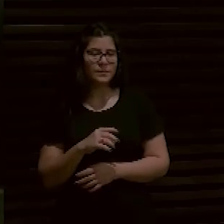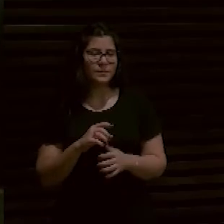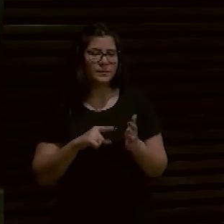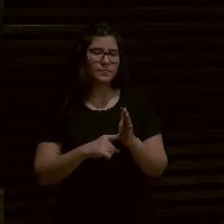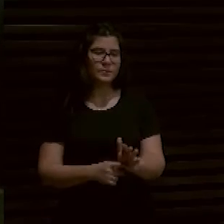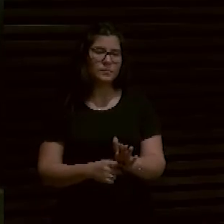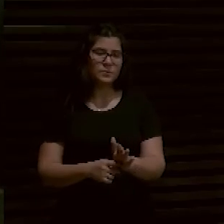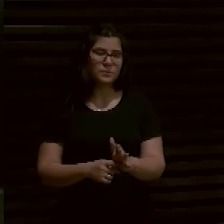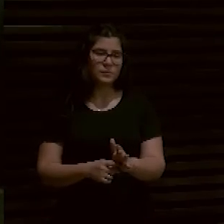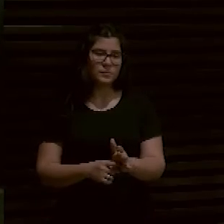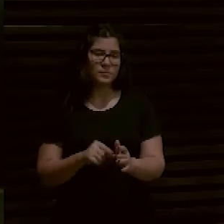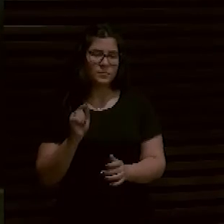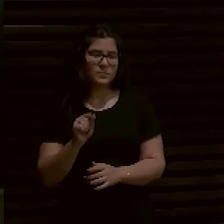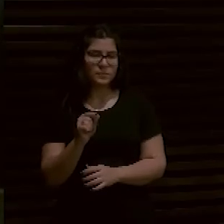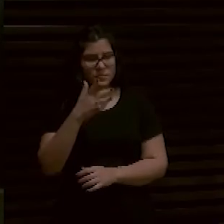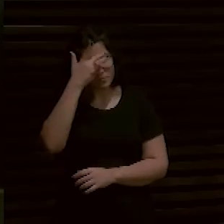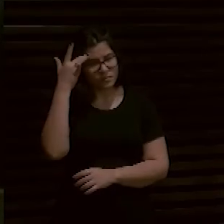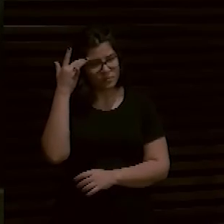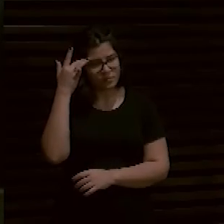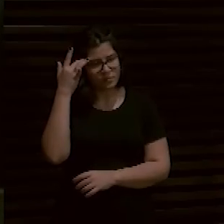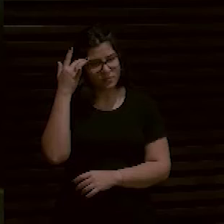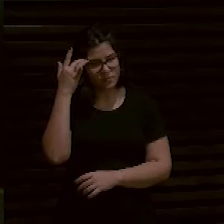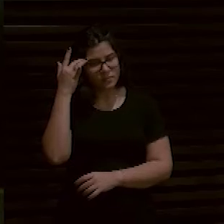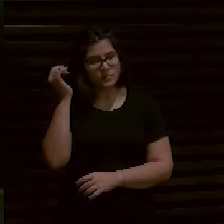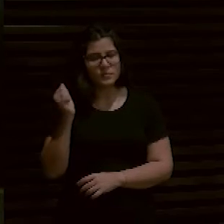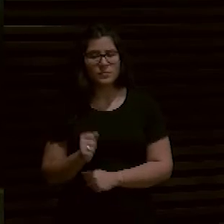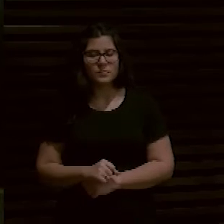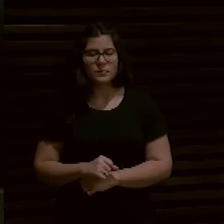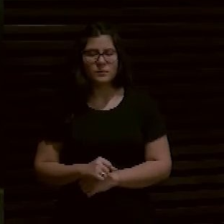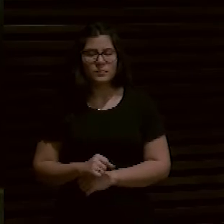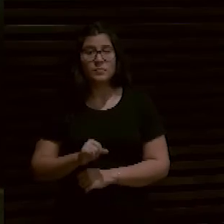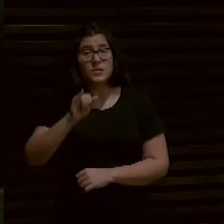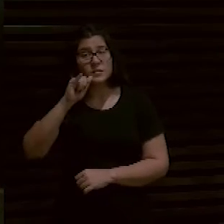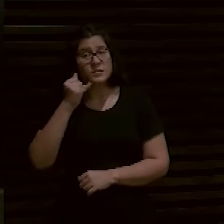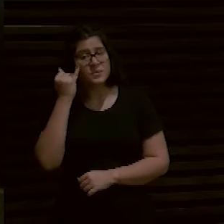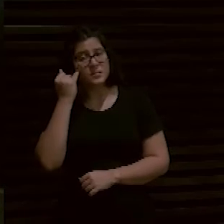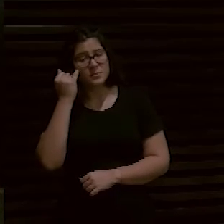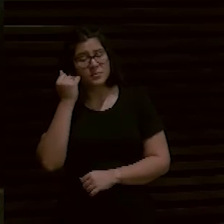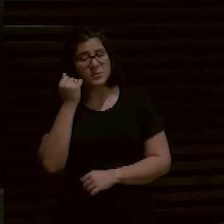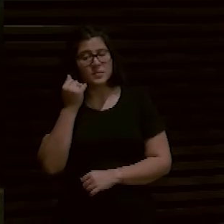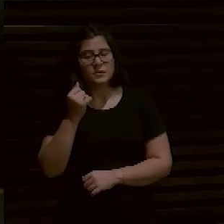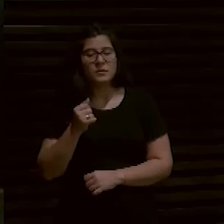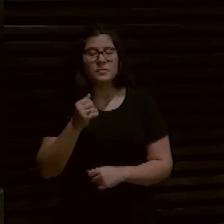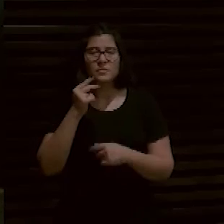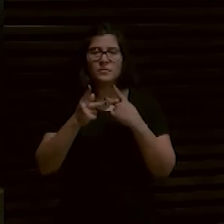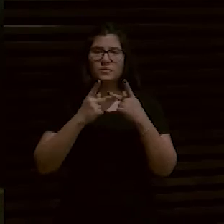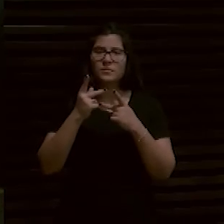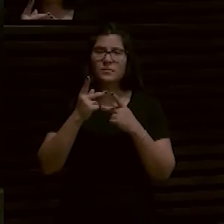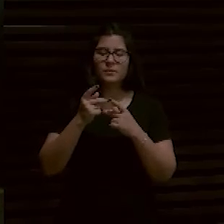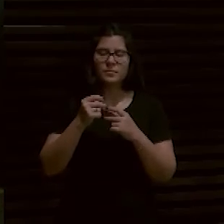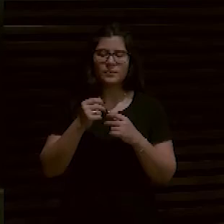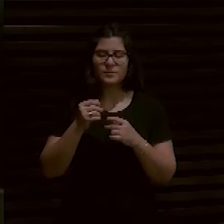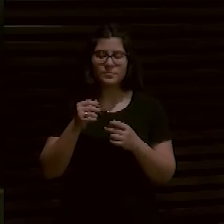si. Ou melhor, bem melhor, cai em Deus. E após santificar o nome do Senhor em